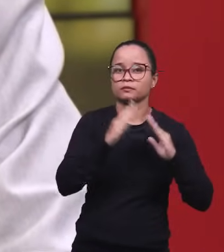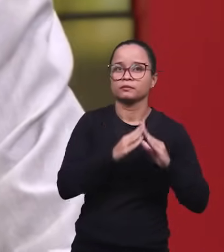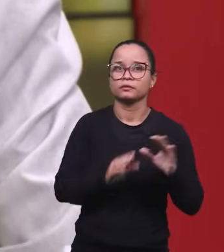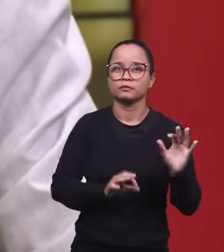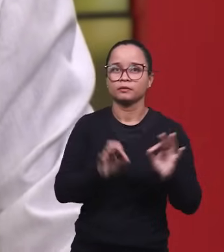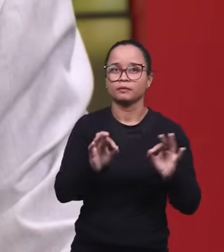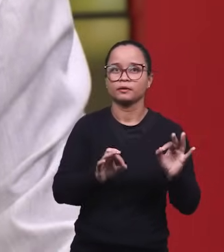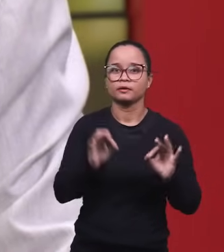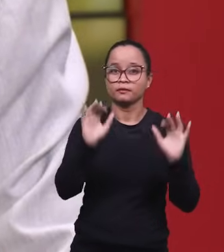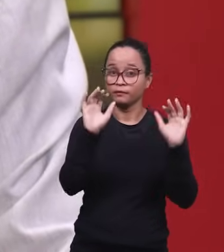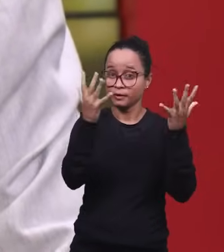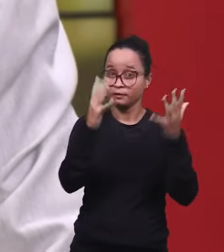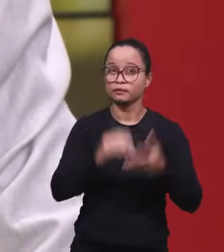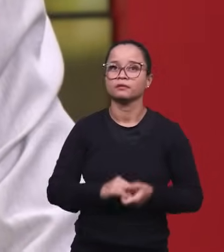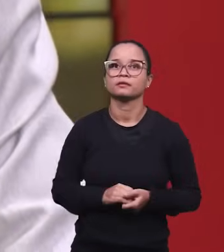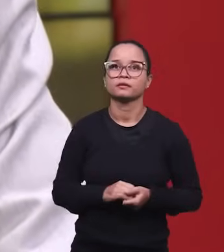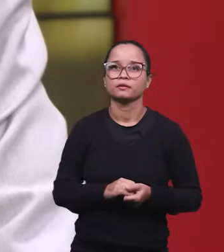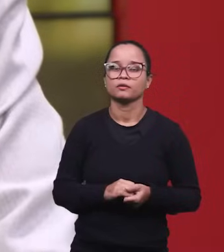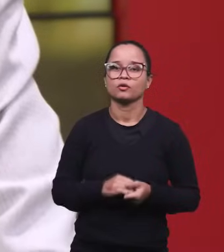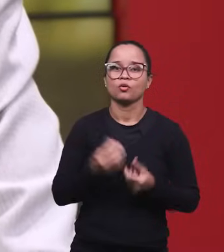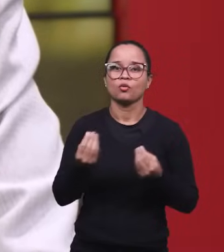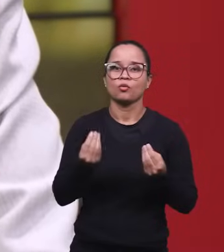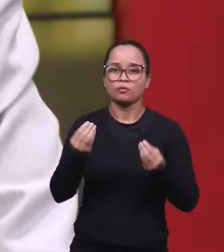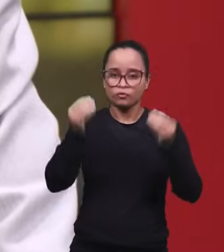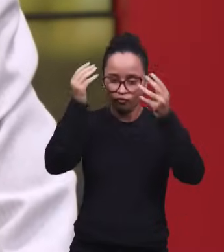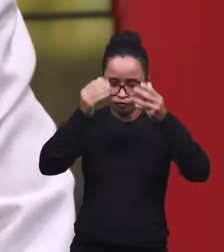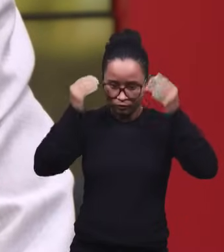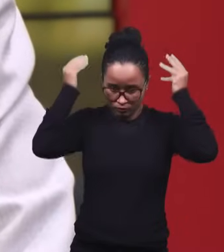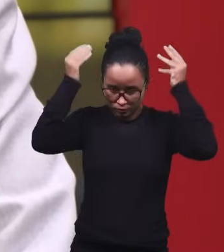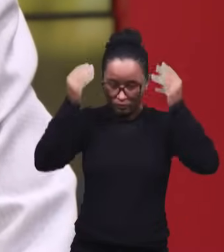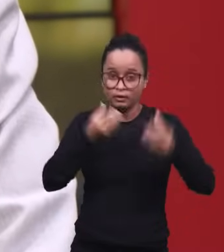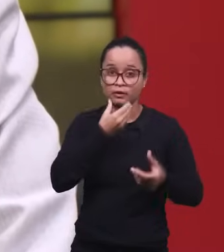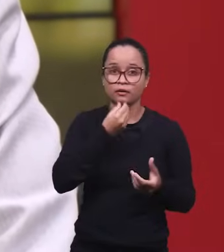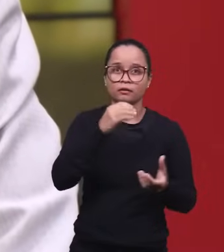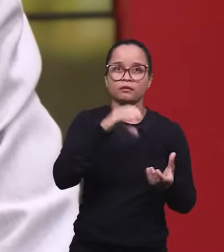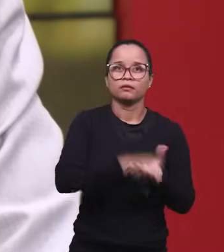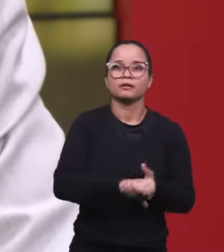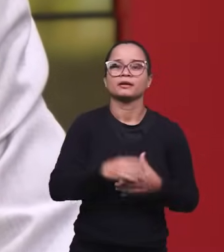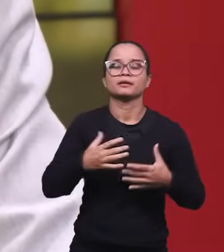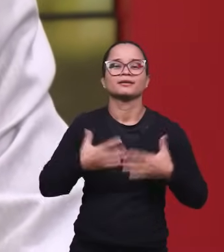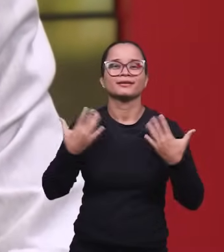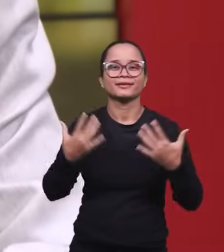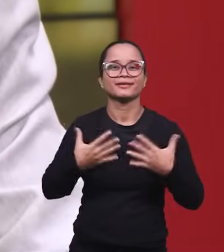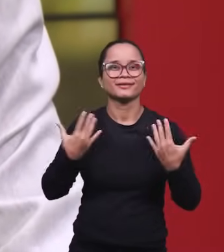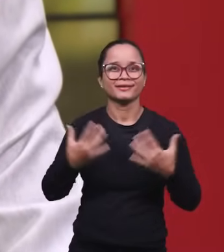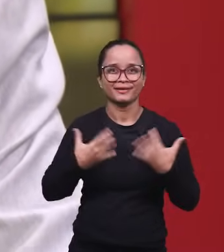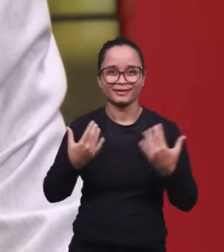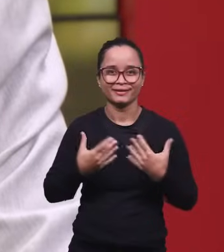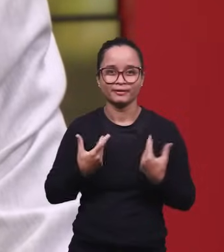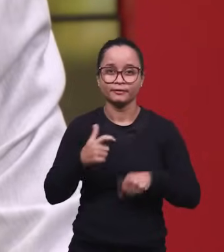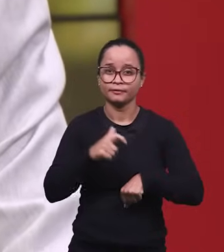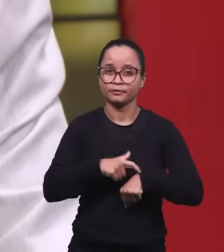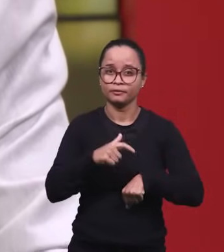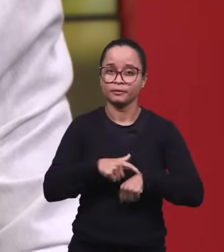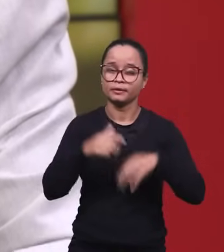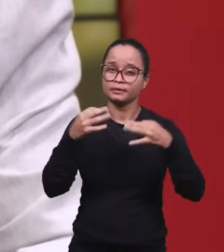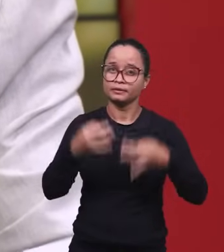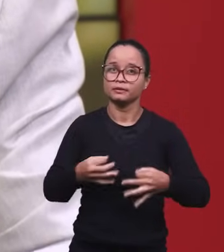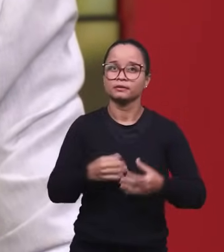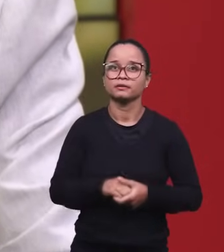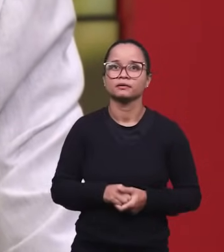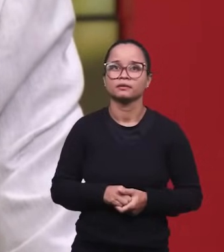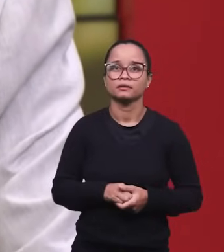volta para casa, prepara um banquete, a Bíblia diz como um banquete de rei para o seu marido, ele se alegra, e no